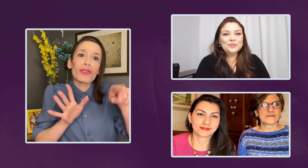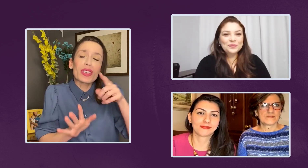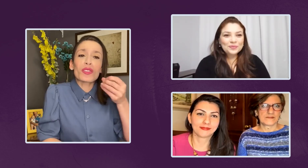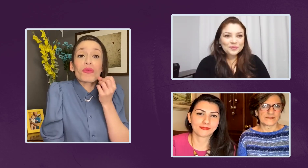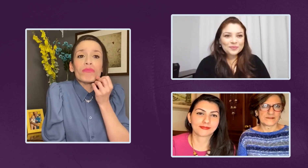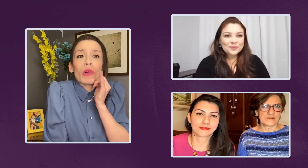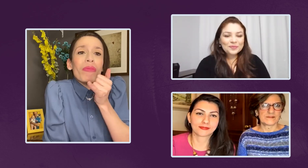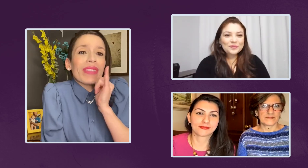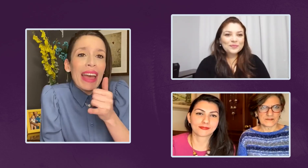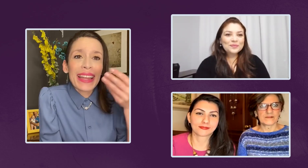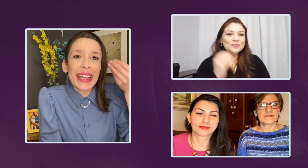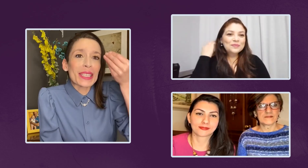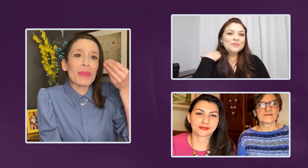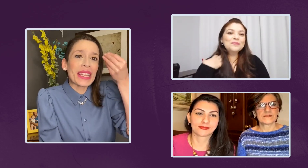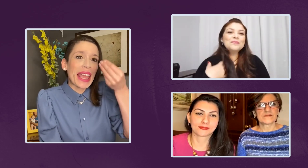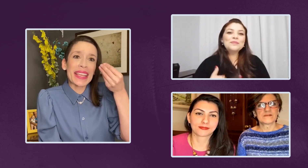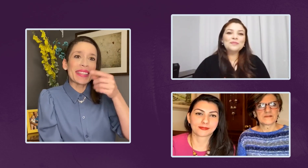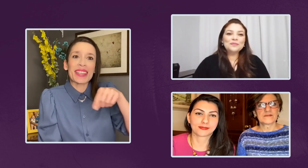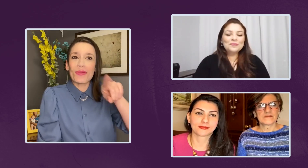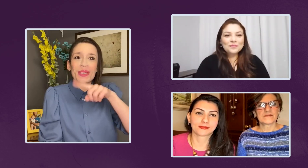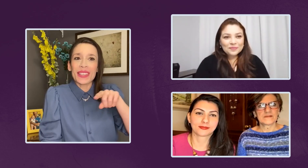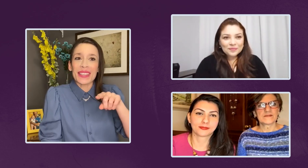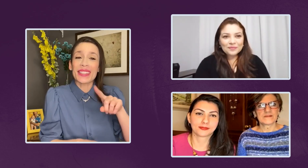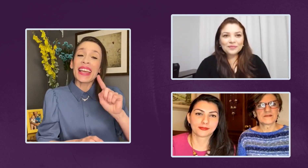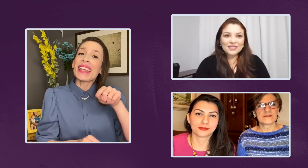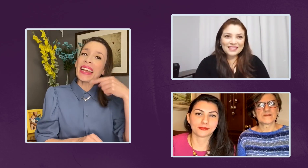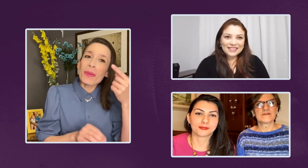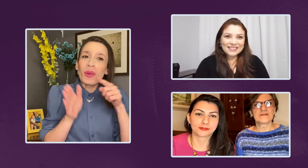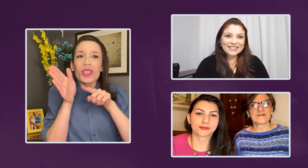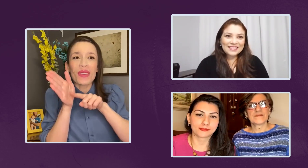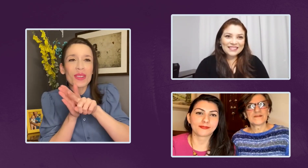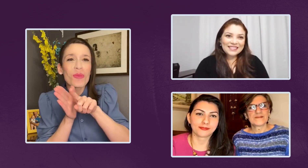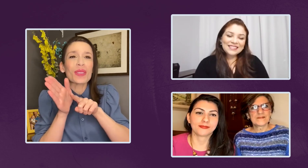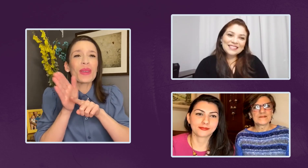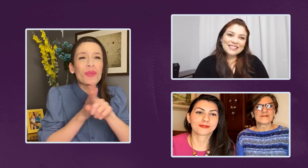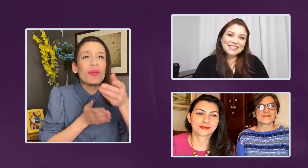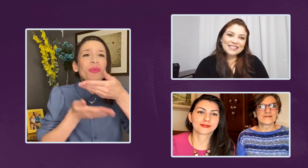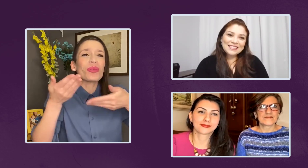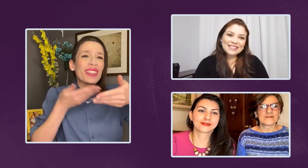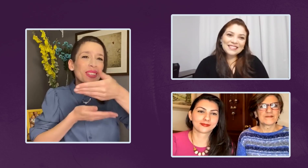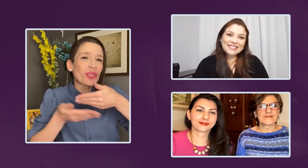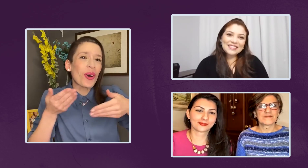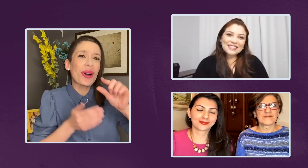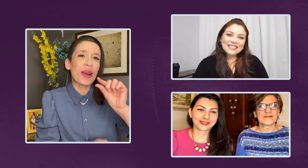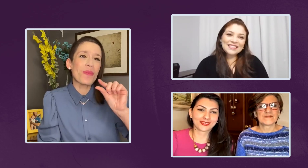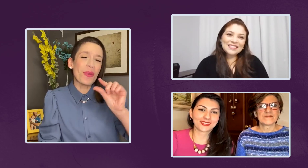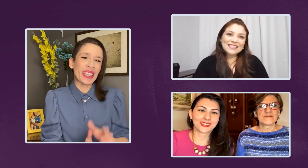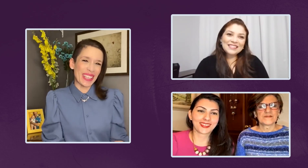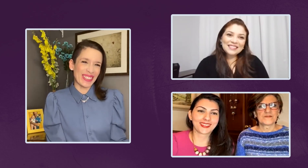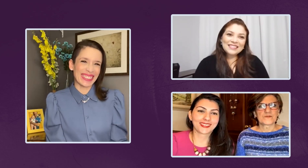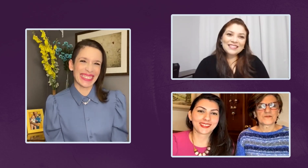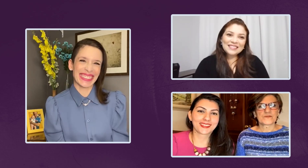para vocês contarem a experiência de vocês. E aí depois a gente faz algumas perguntas e troca